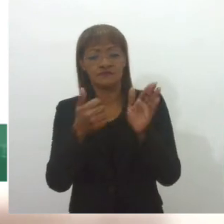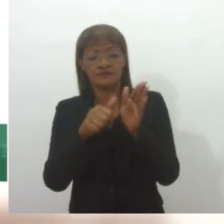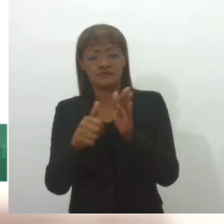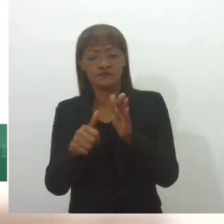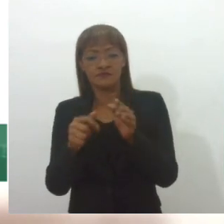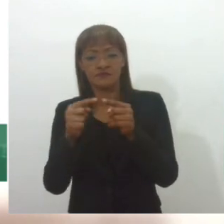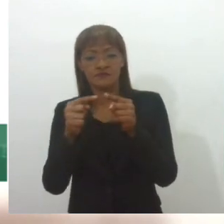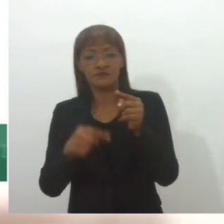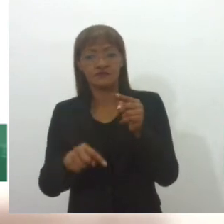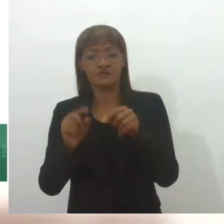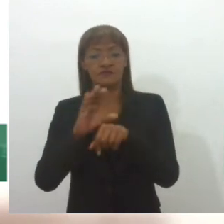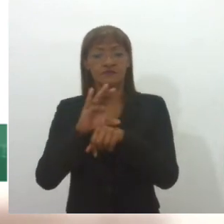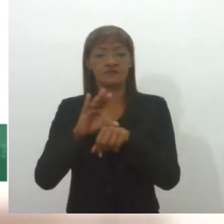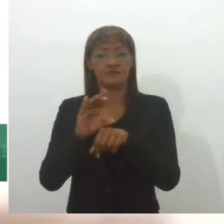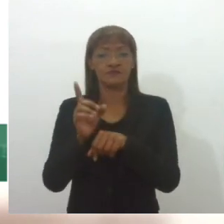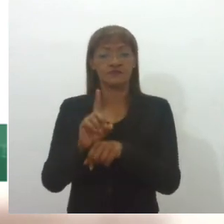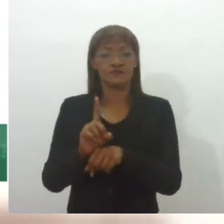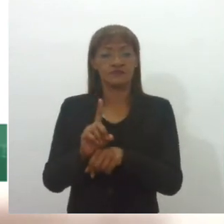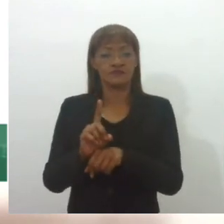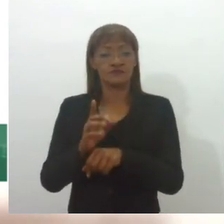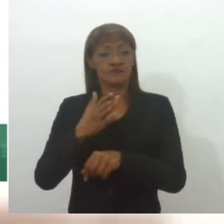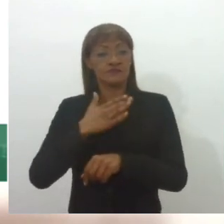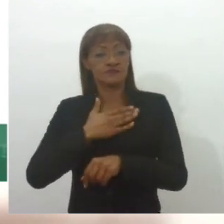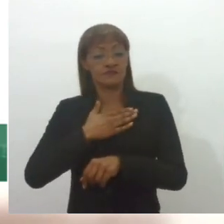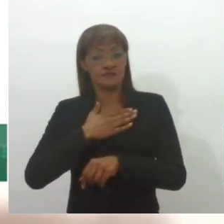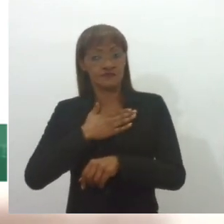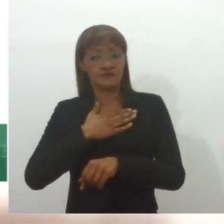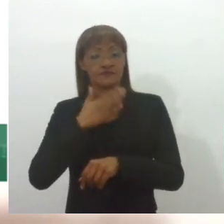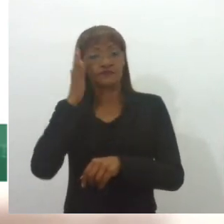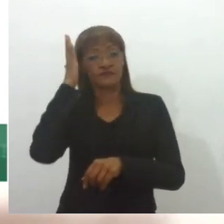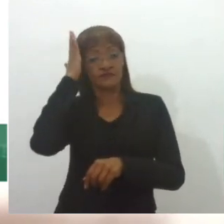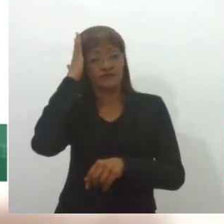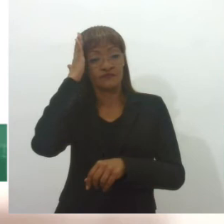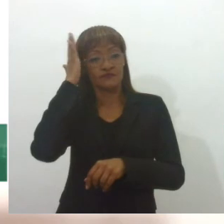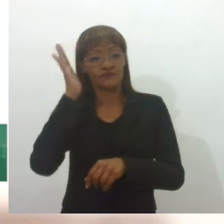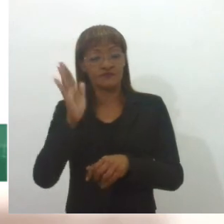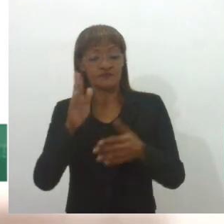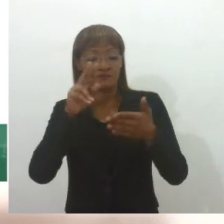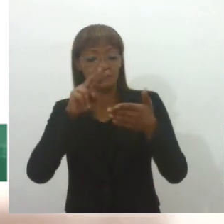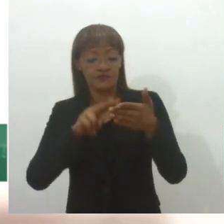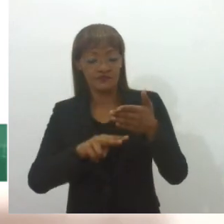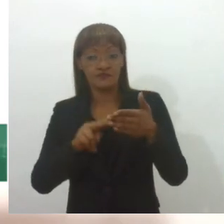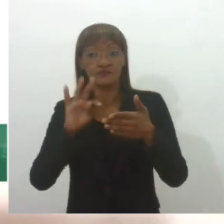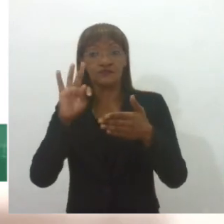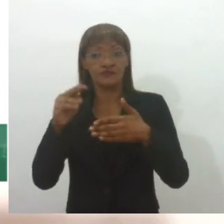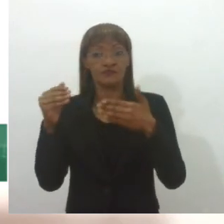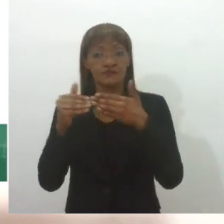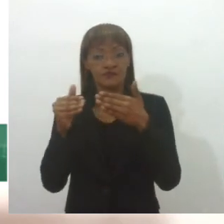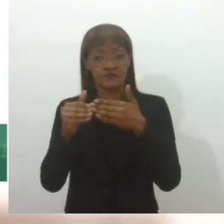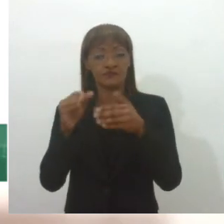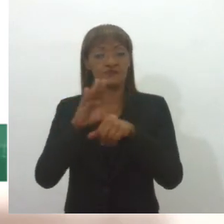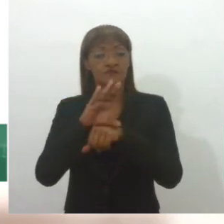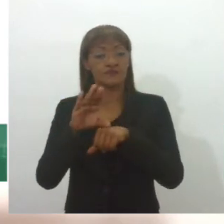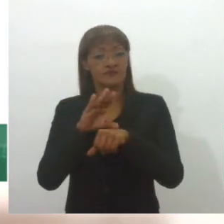inconstitucionalidade. No meu entender, aqui não há nenhuma inconstitucionalidade. Então, ele não teria esse